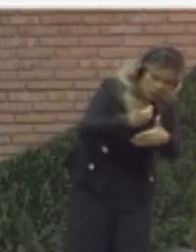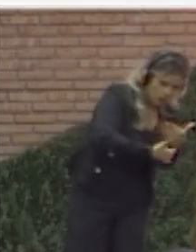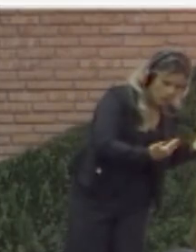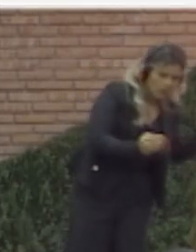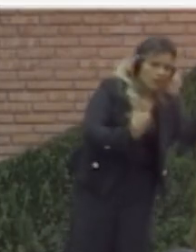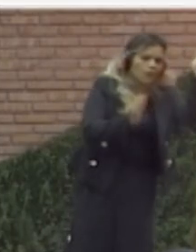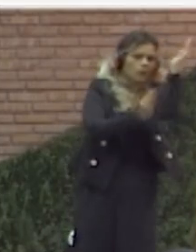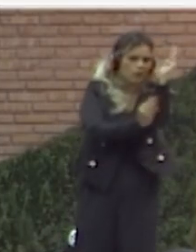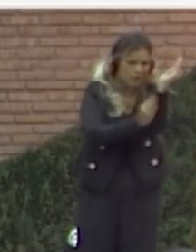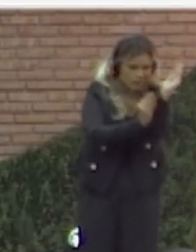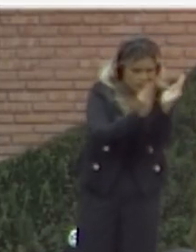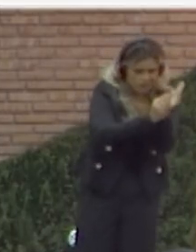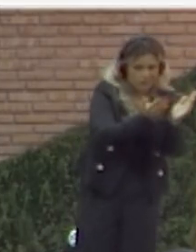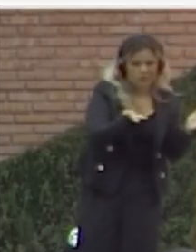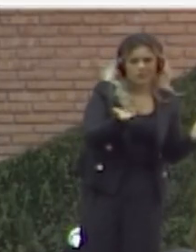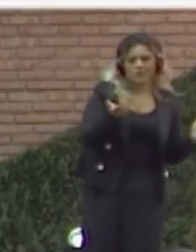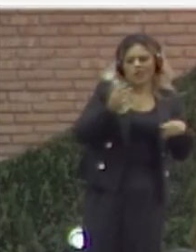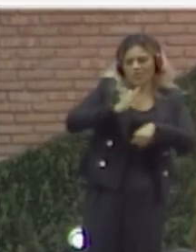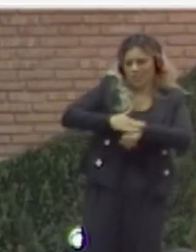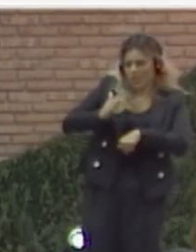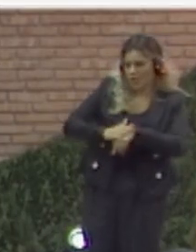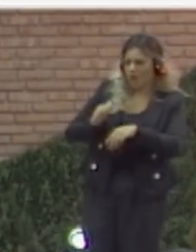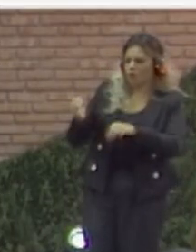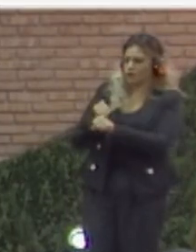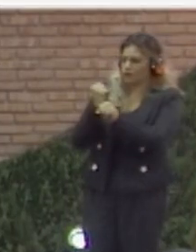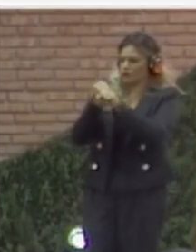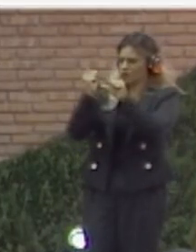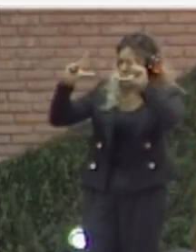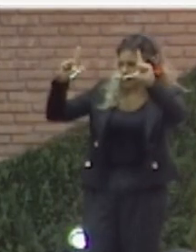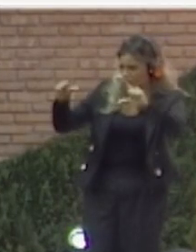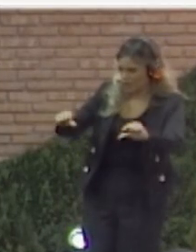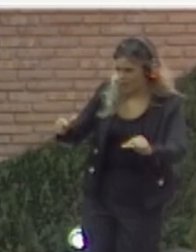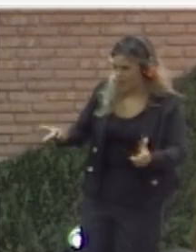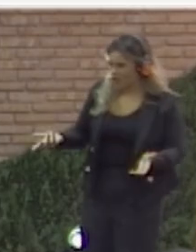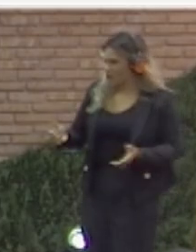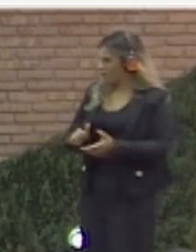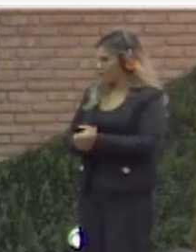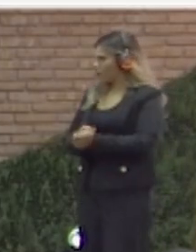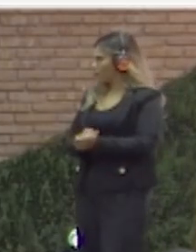diminuir o tempo de obra.